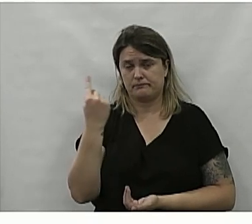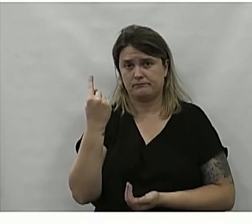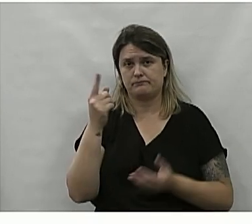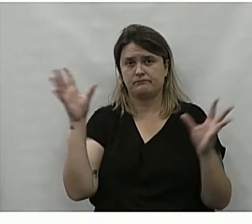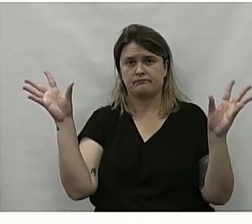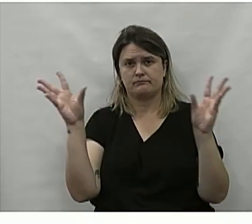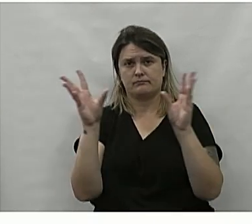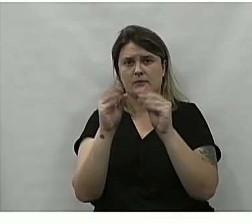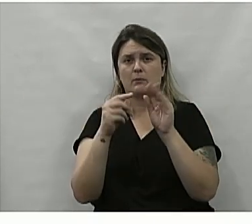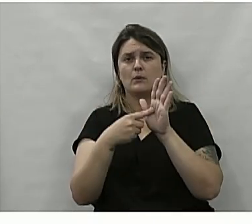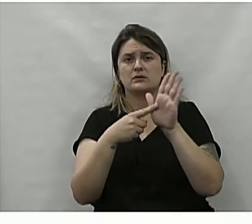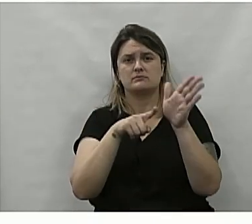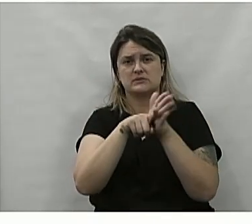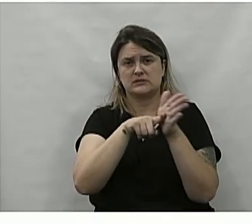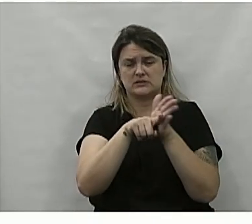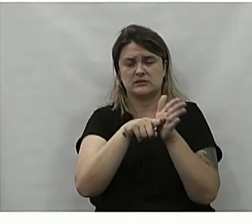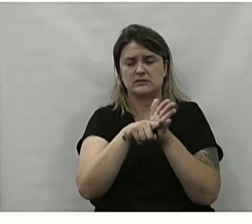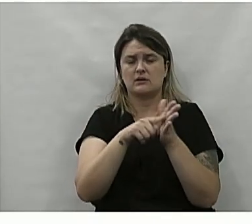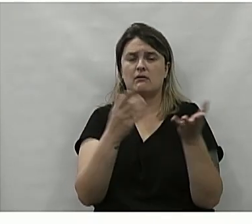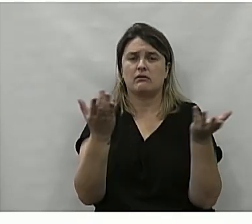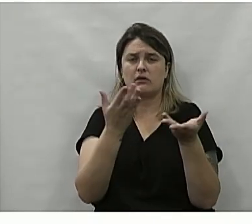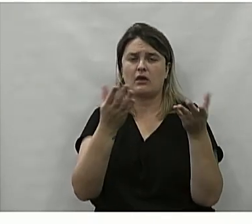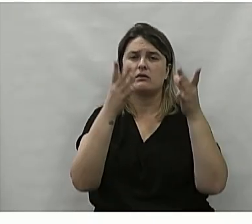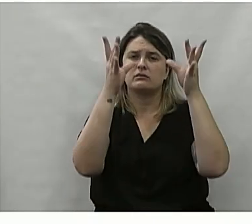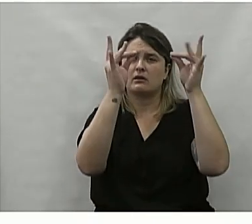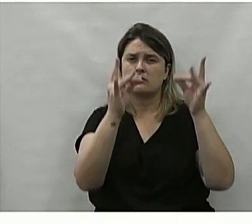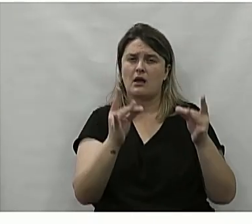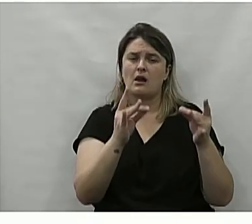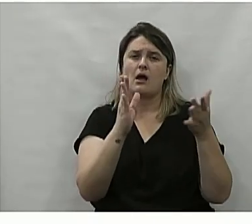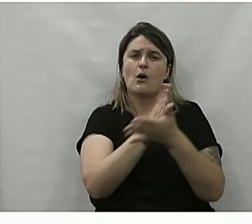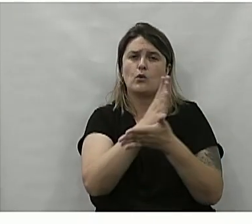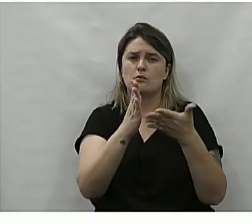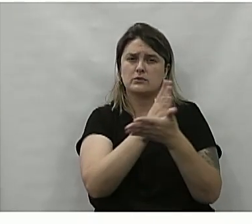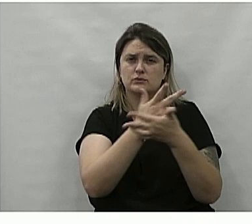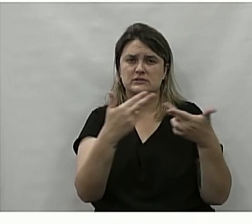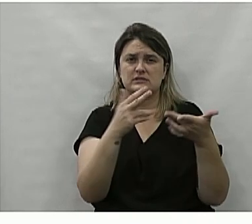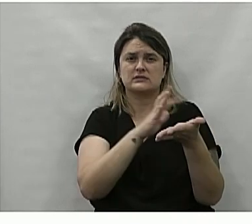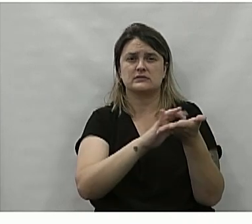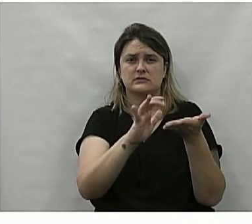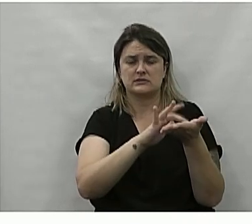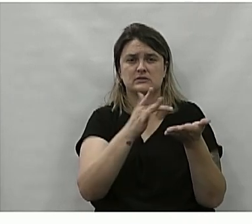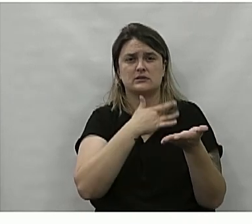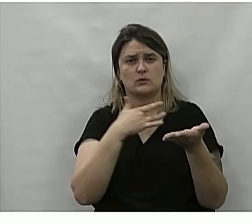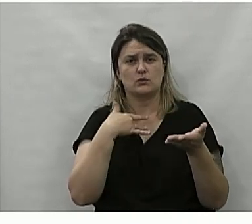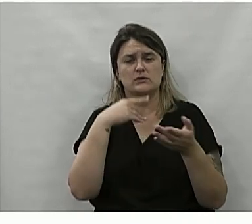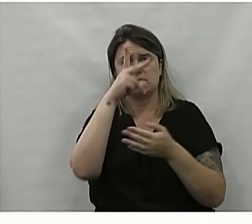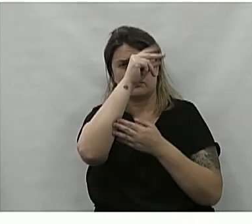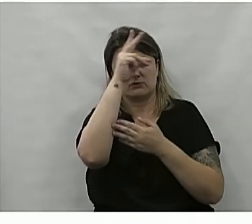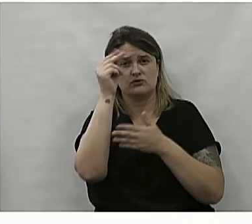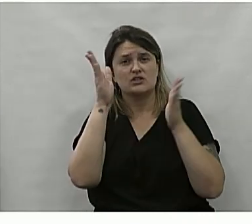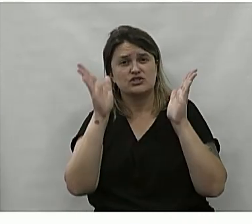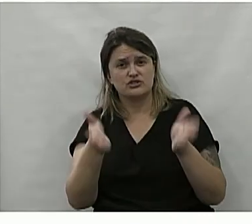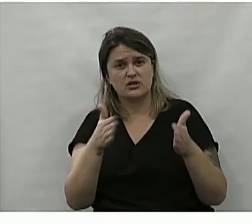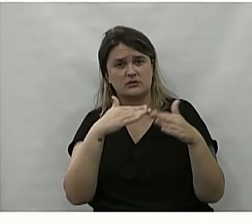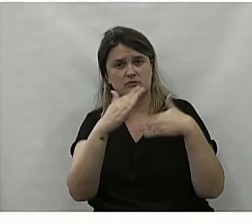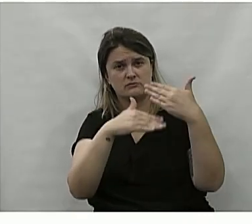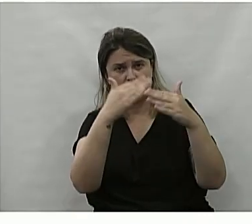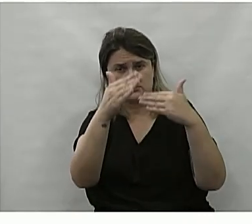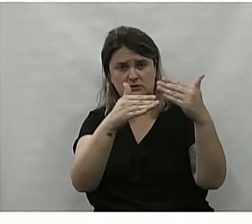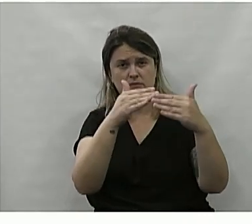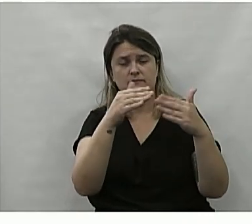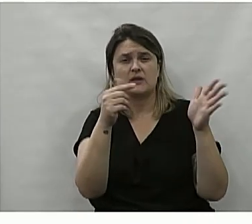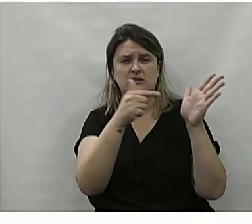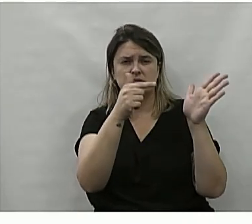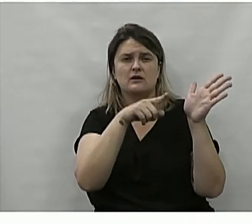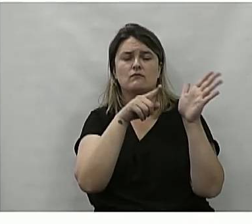encerra Portanto A pesquisa E eu gostaria De detalhar Algumas das ações Que a Secretaria De Saúde A Prefeitura Municipal Vem desenvolvendo Esse dado